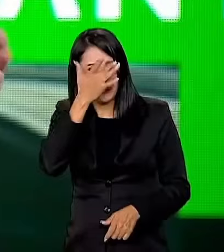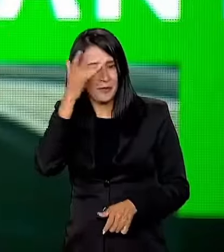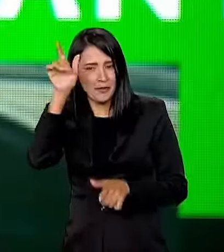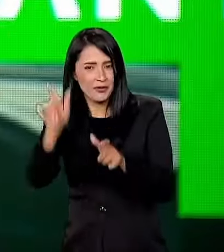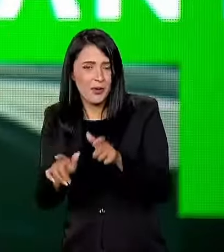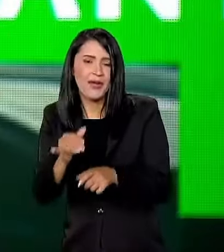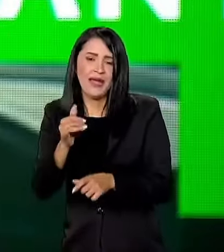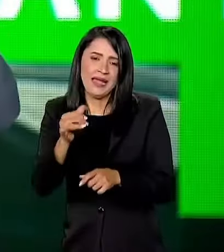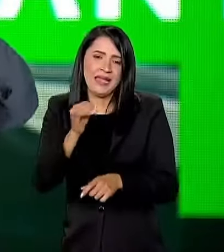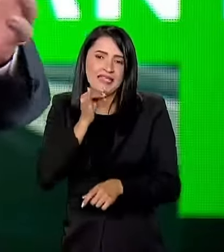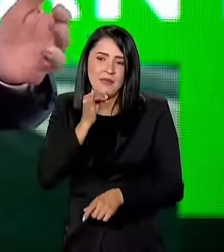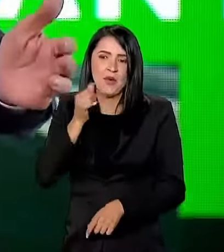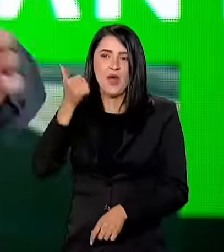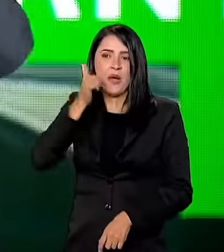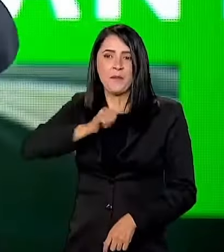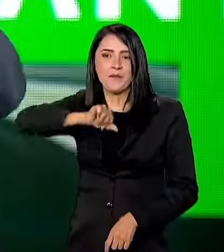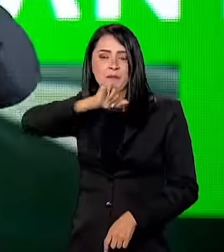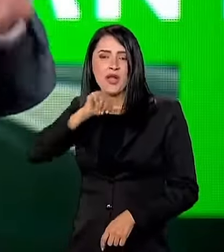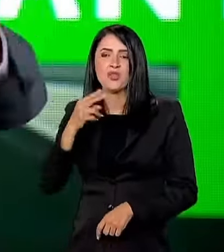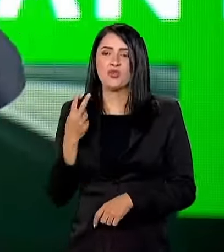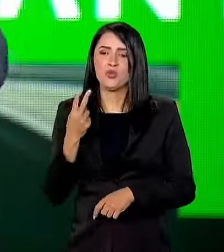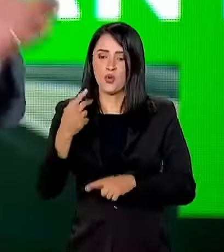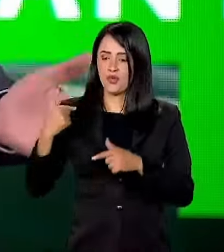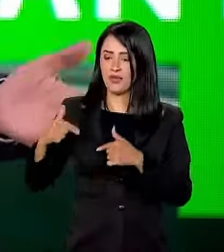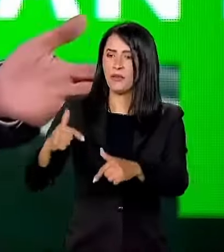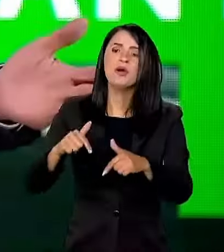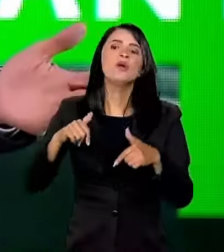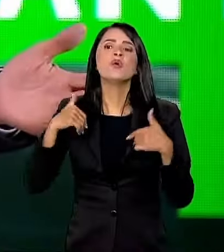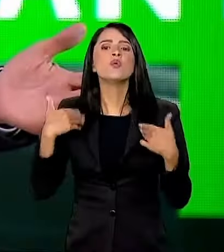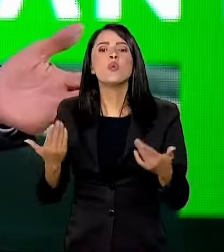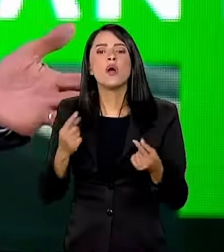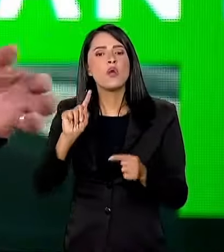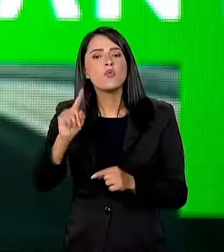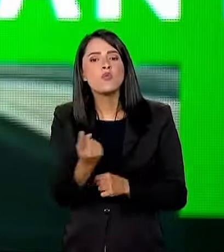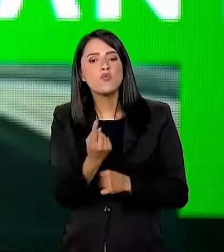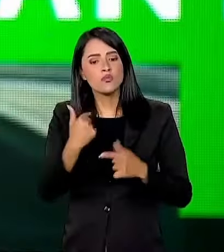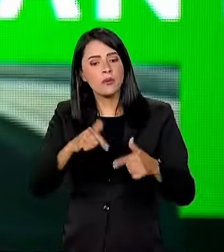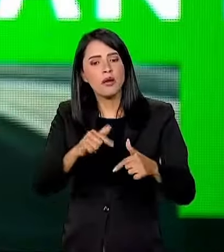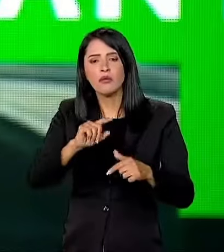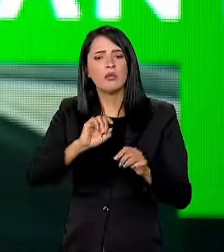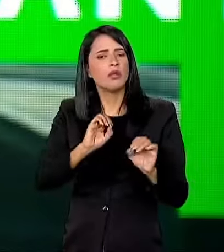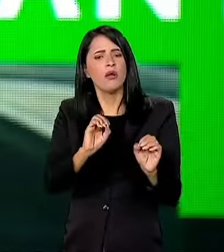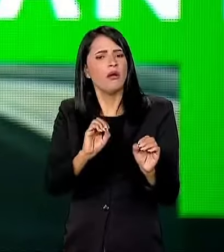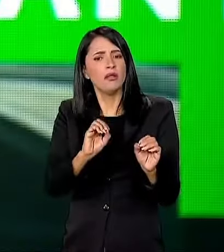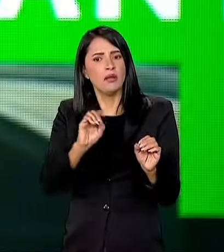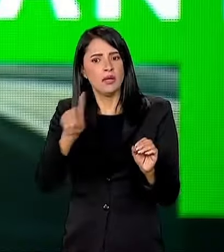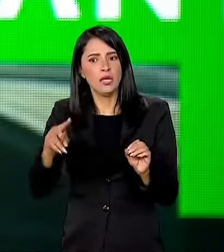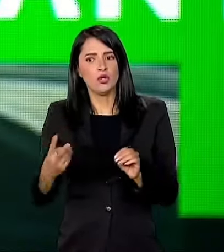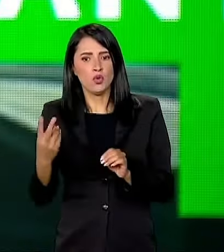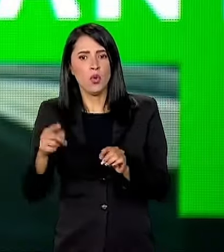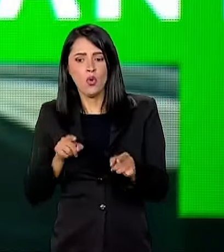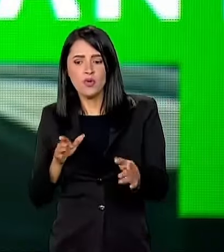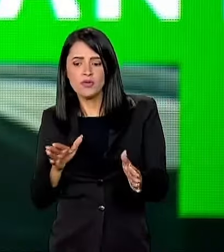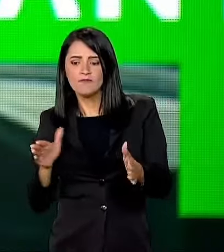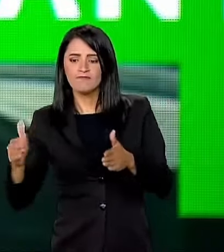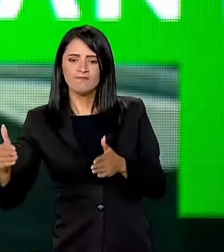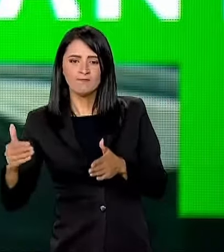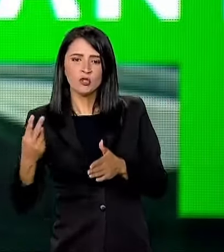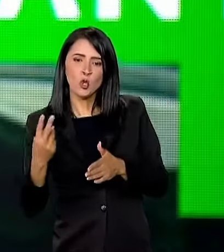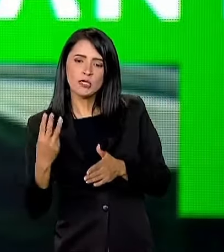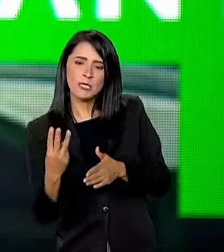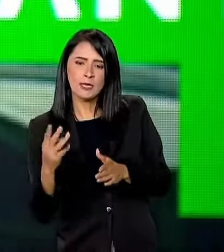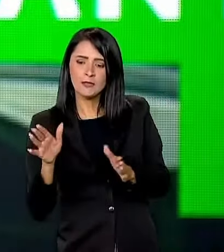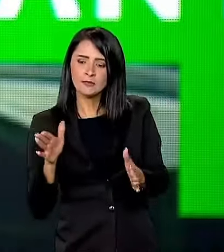a minha mãe tinha duas tarefas. O que é uma tarefa? É nada. Então essa gente que tem 2 hectares, 3 hectares,